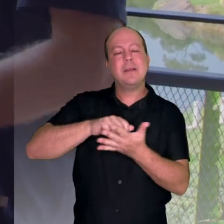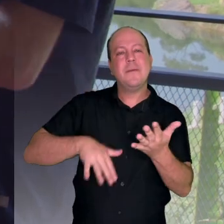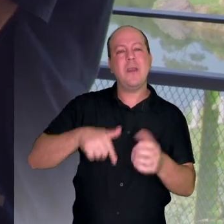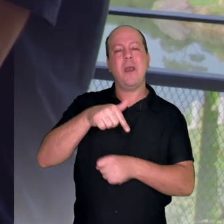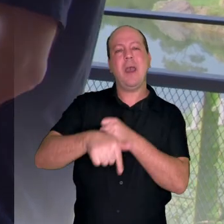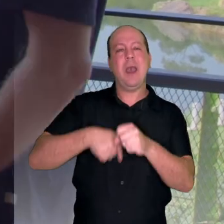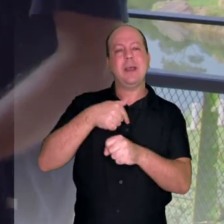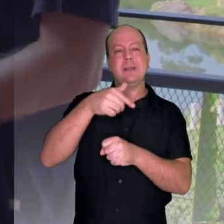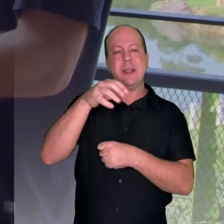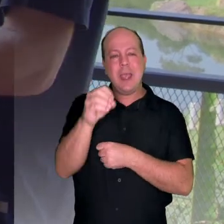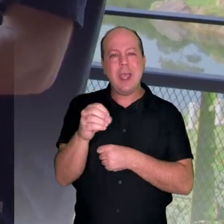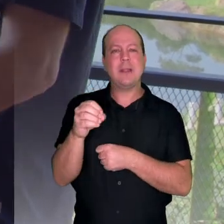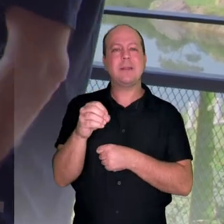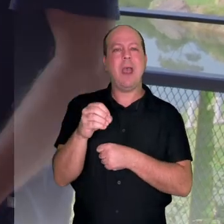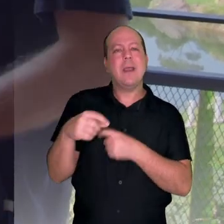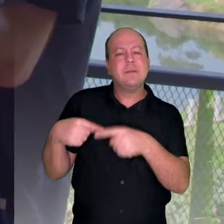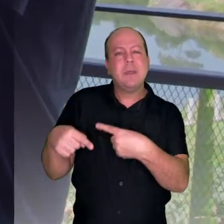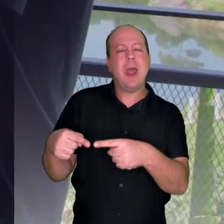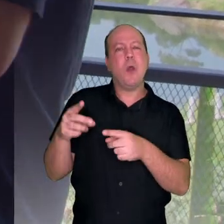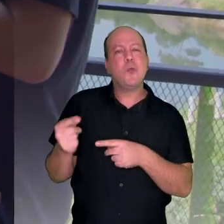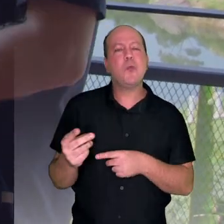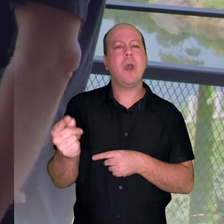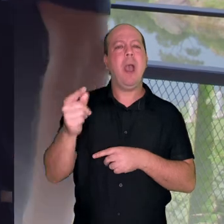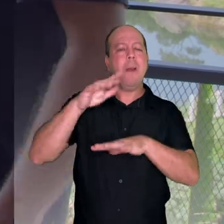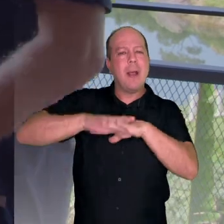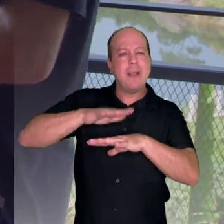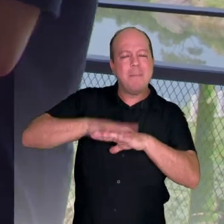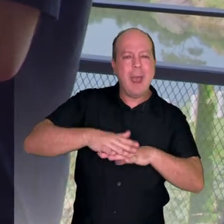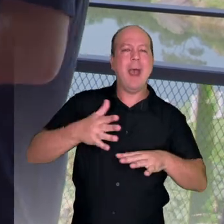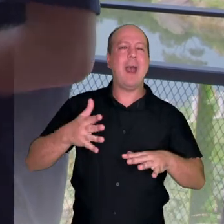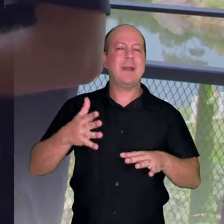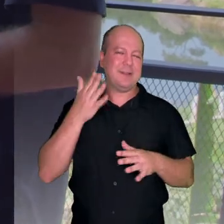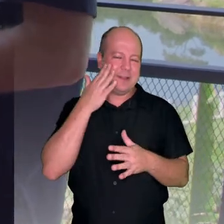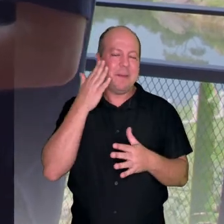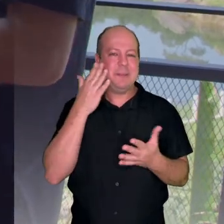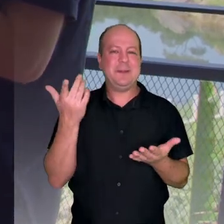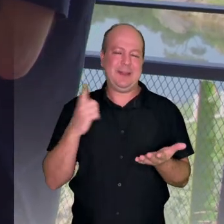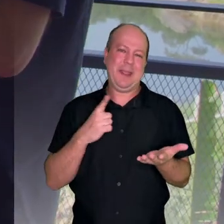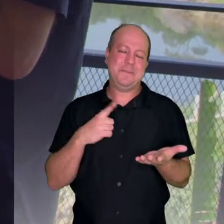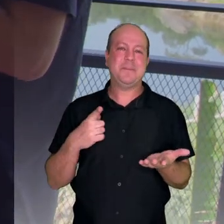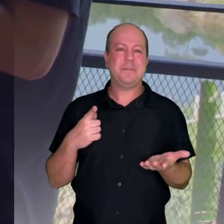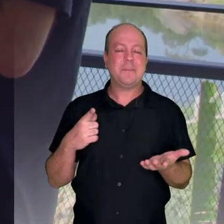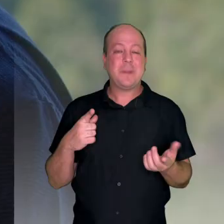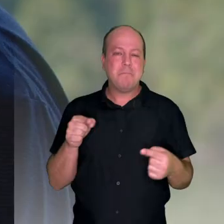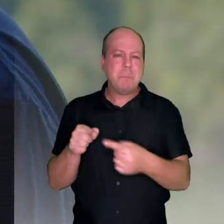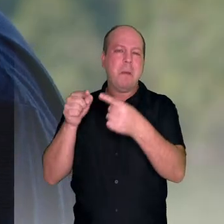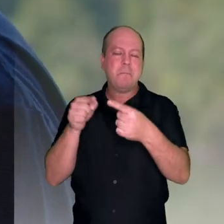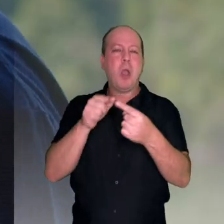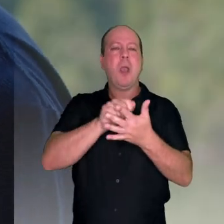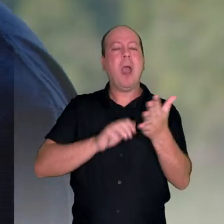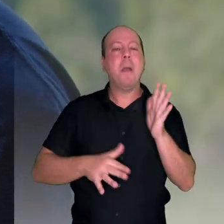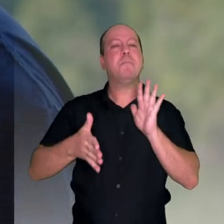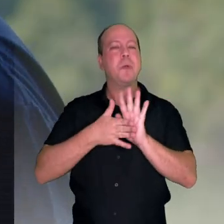Ele que escreveu nos anos 70 uma música chamada Espiral Eterna, baseada em teorias matemáticas, astronômicas e tal. Então, acho que assim, casou